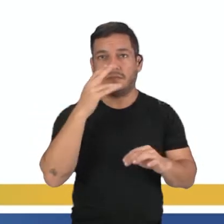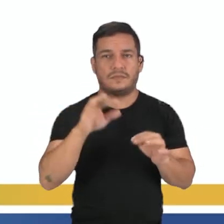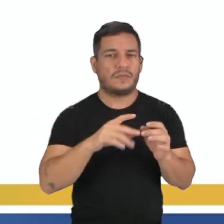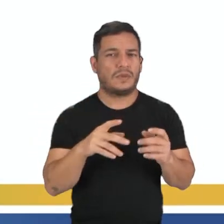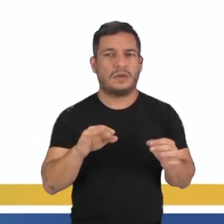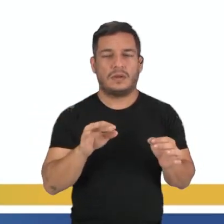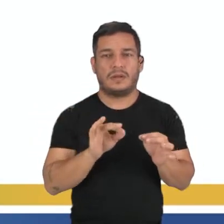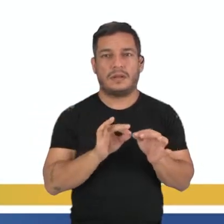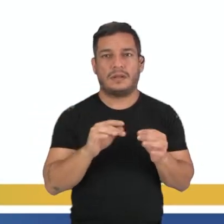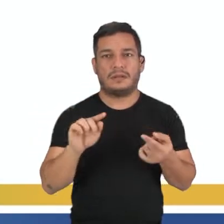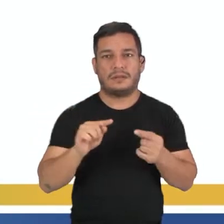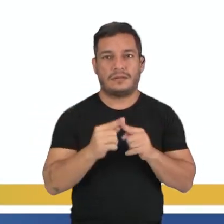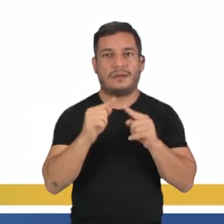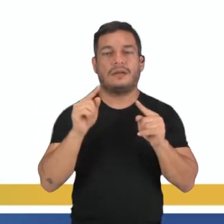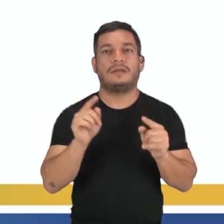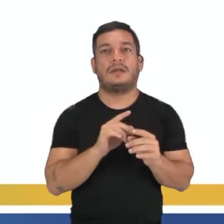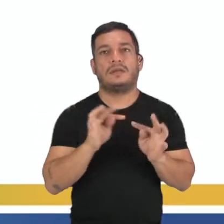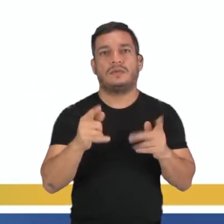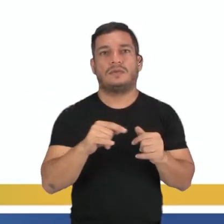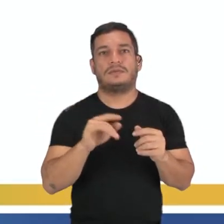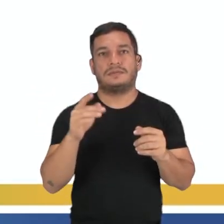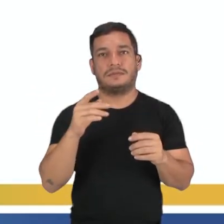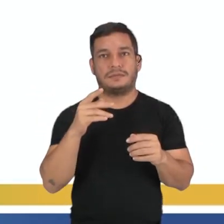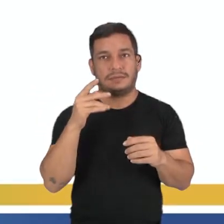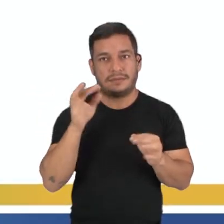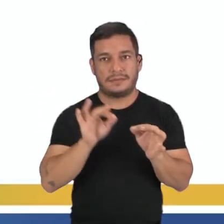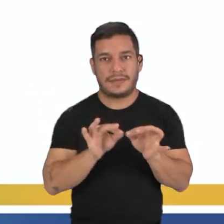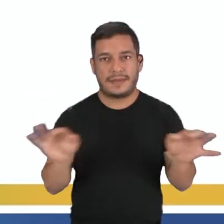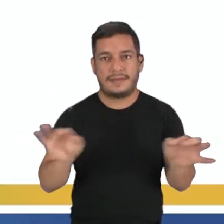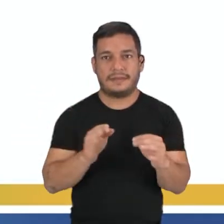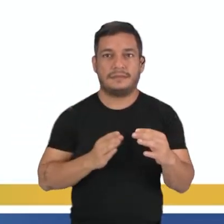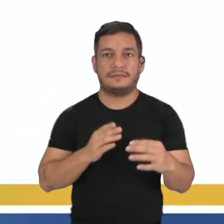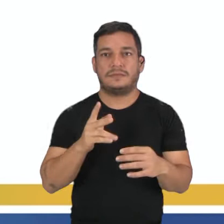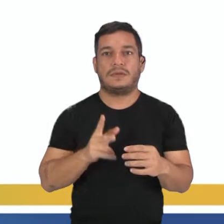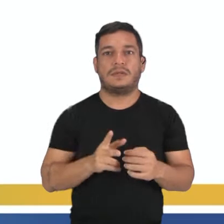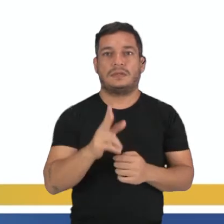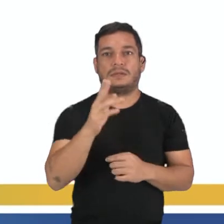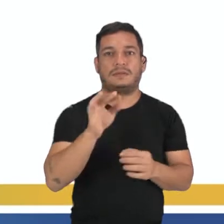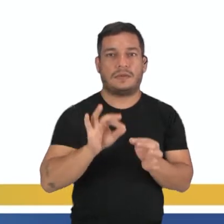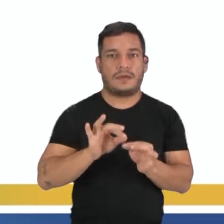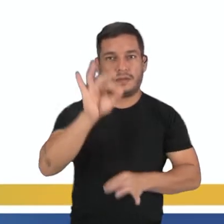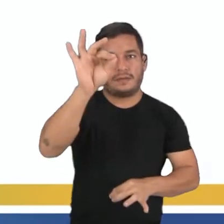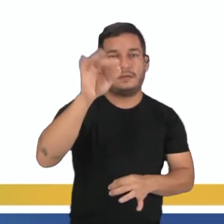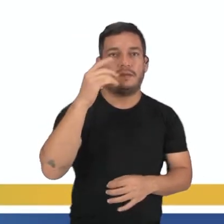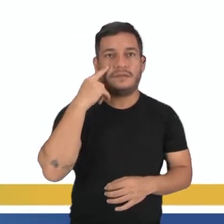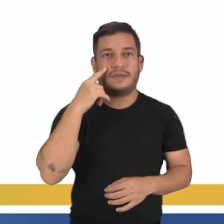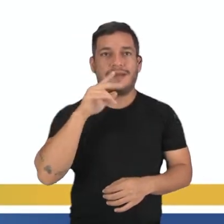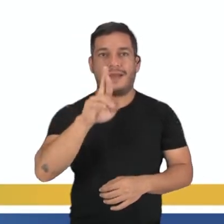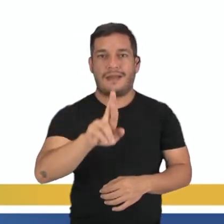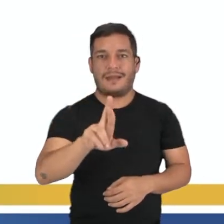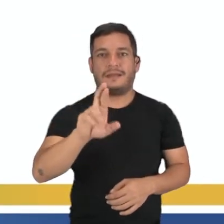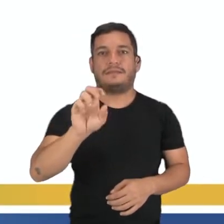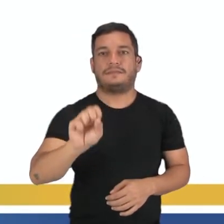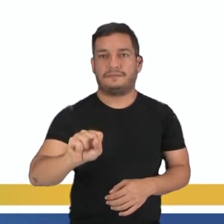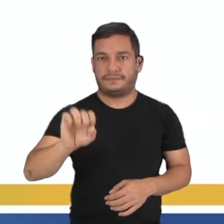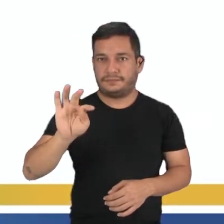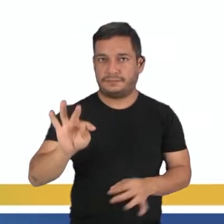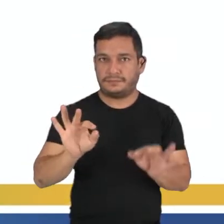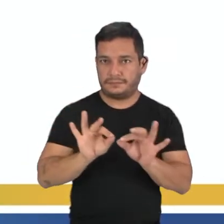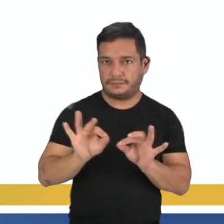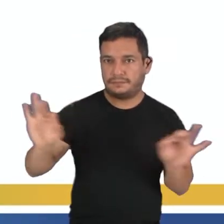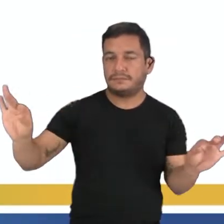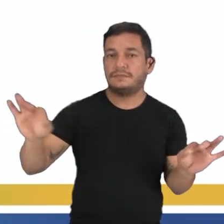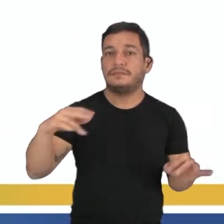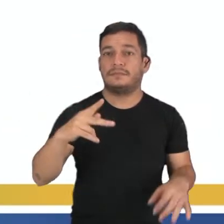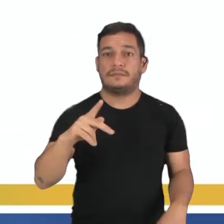as retas paralelas em questão. Então, vamos ver aí na imagem abaixo. Observe aí que nós temos a reta R, S e T, que